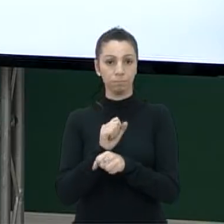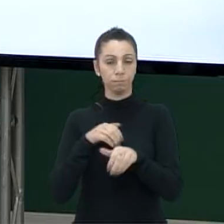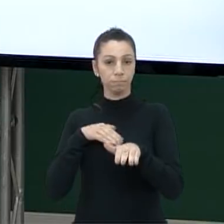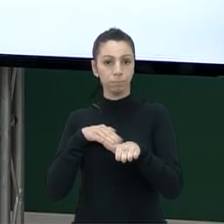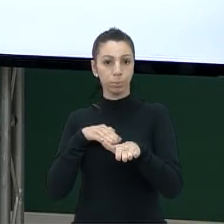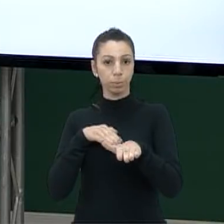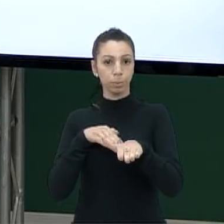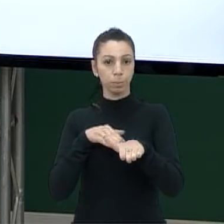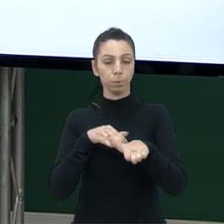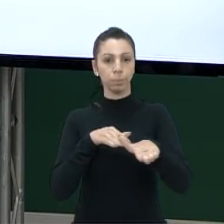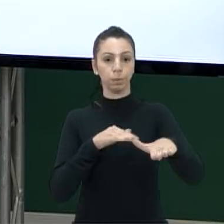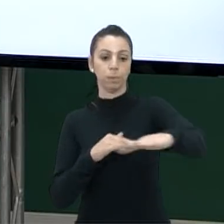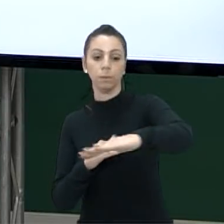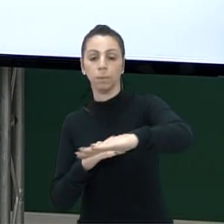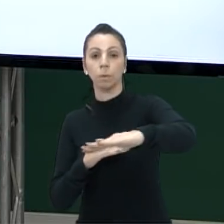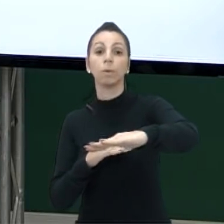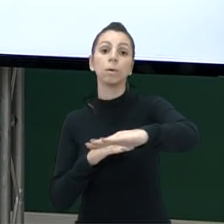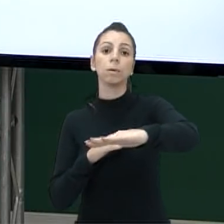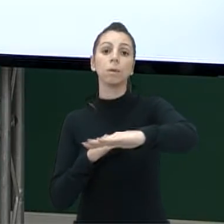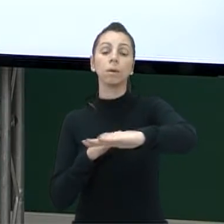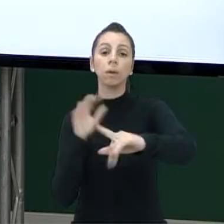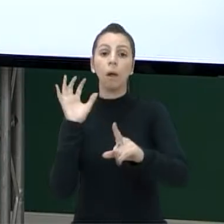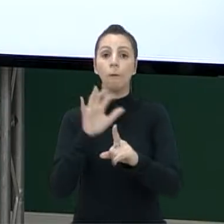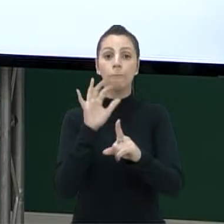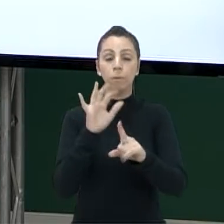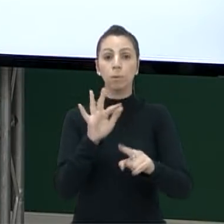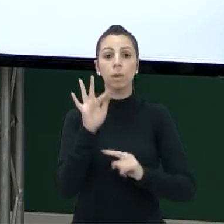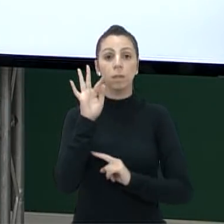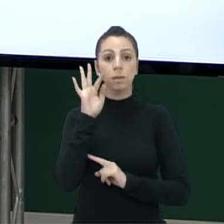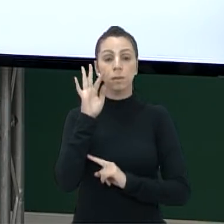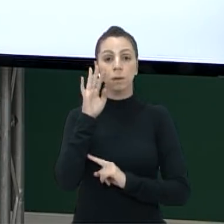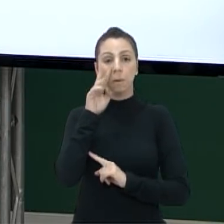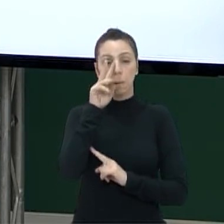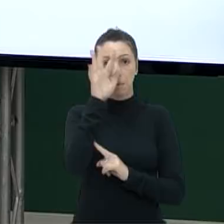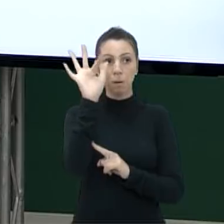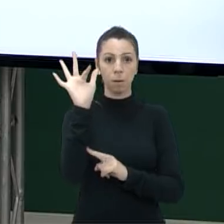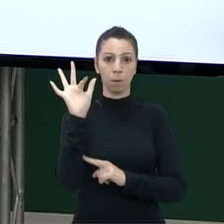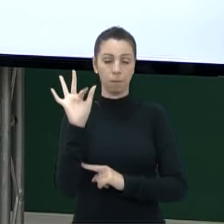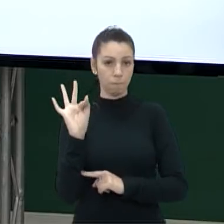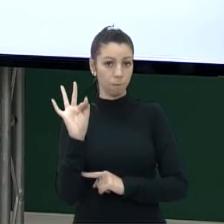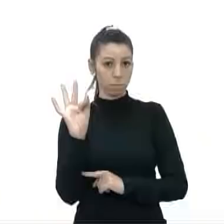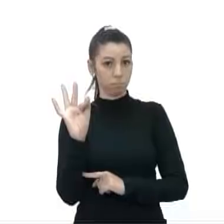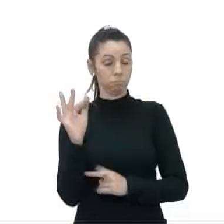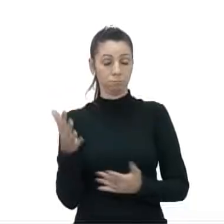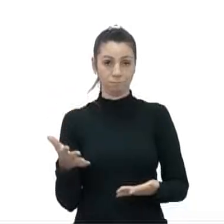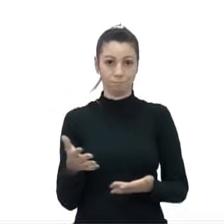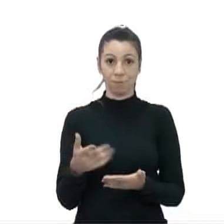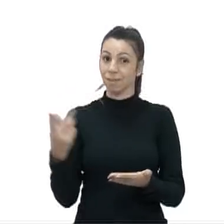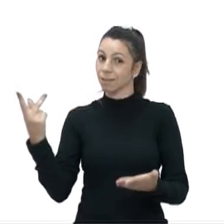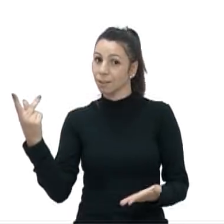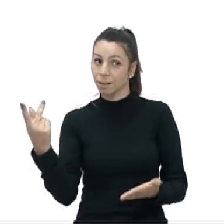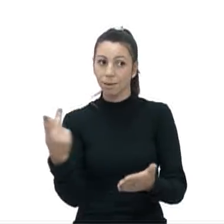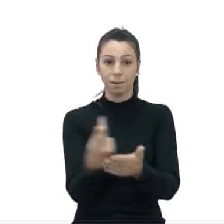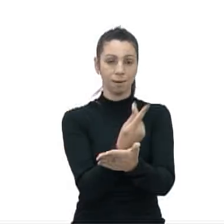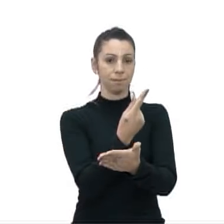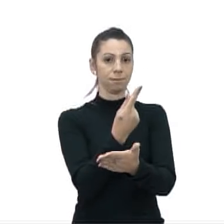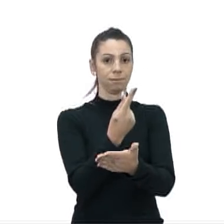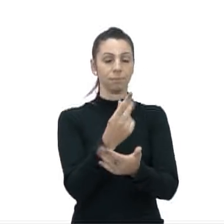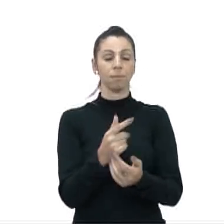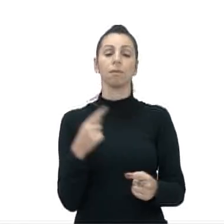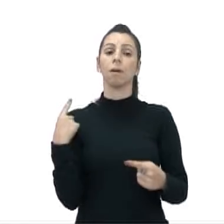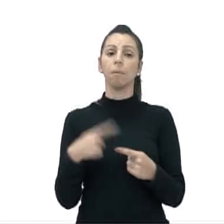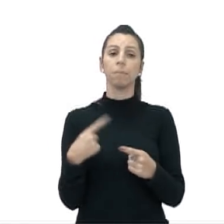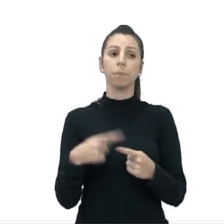força resultante atuando? Pois é. Resposta errada, né? Por que isso, né,